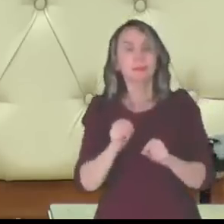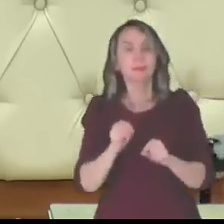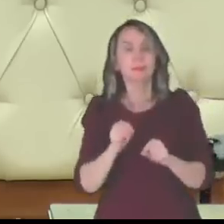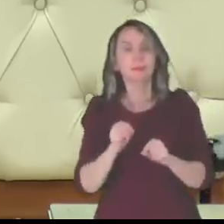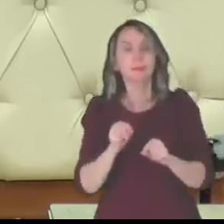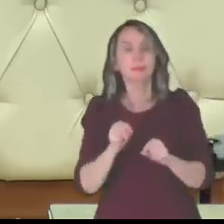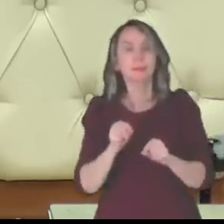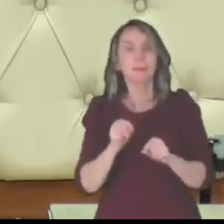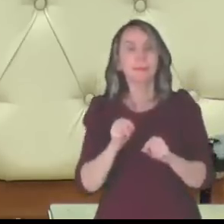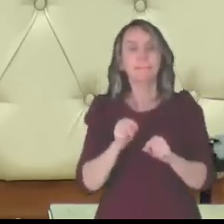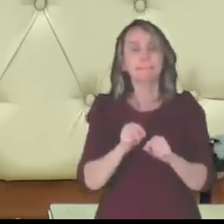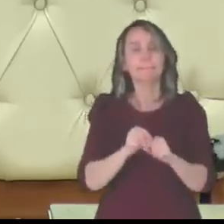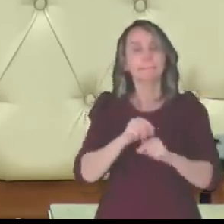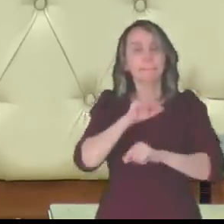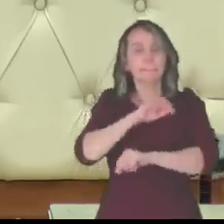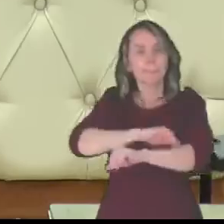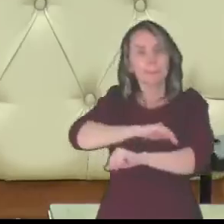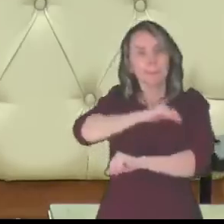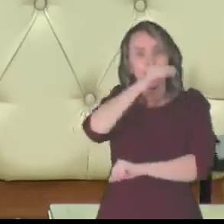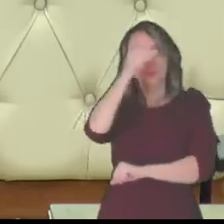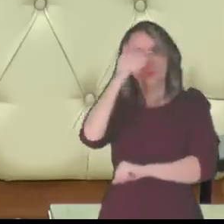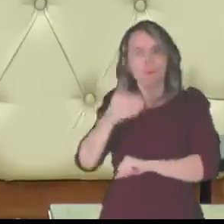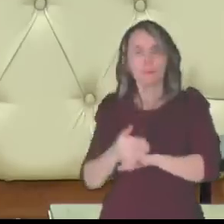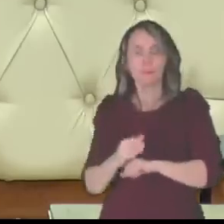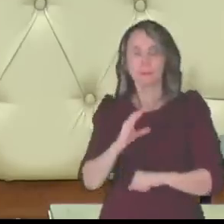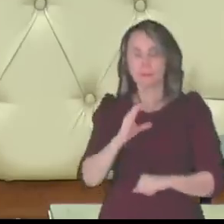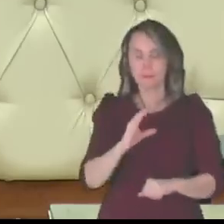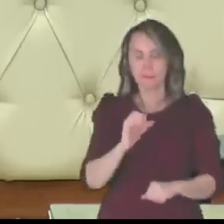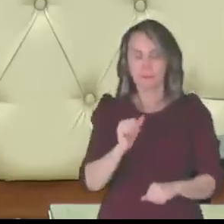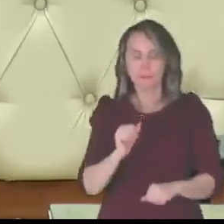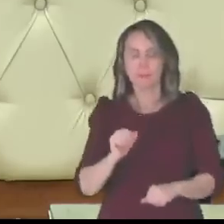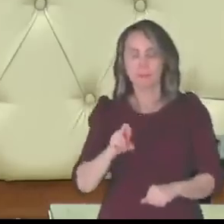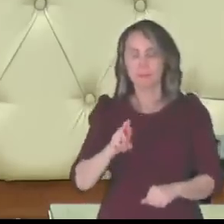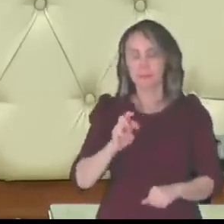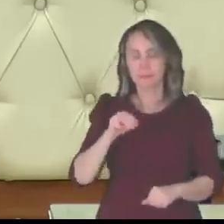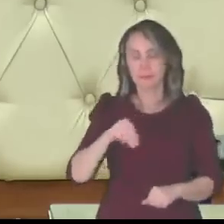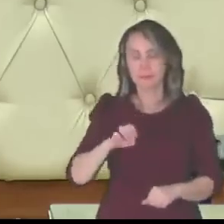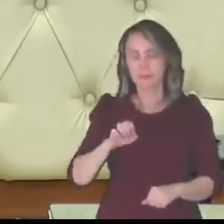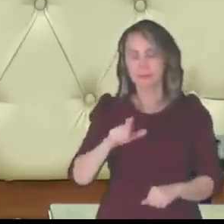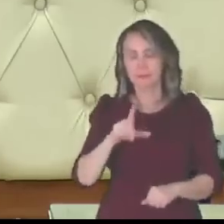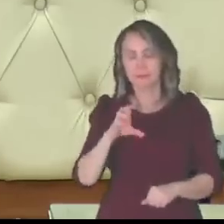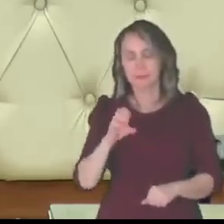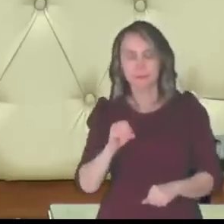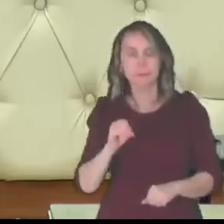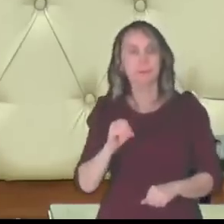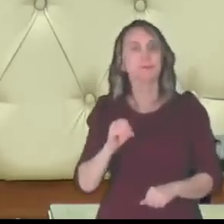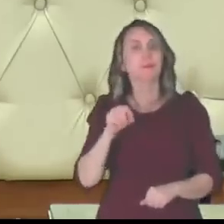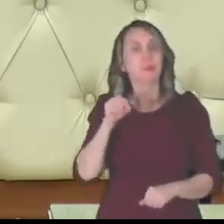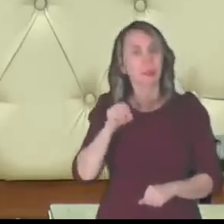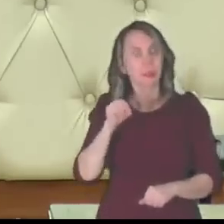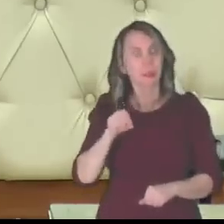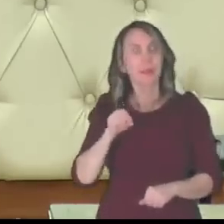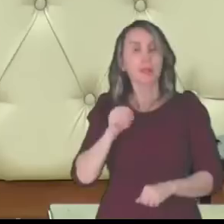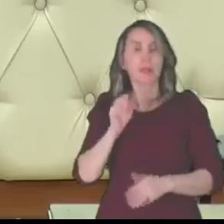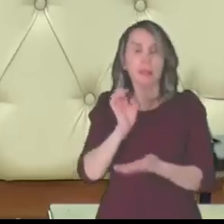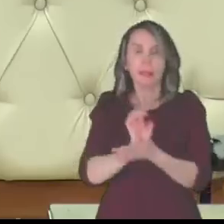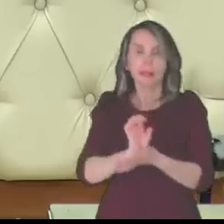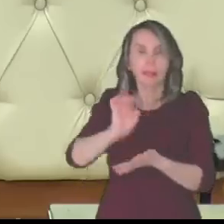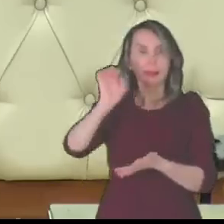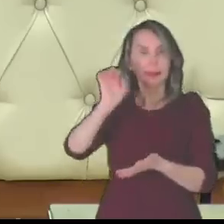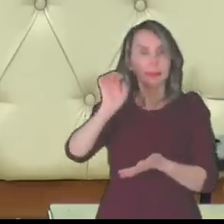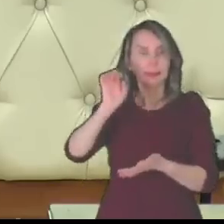de Saron O Carmelo é um monte onde Elias o Carmela é um monte de Elias venceu os profetas